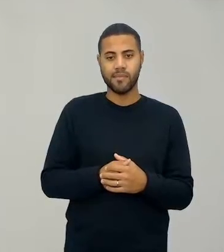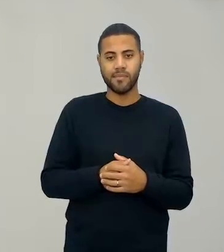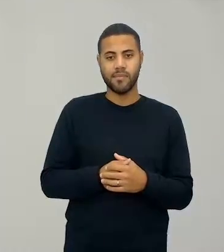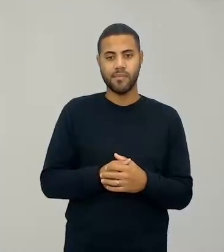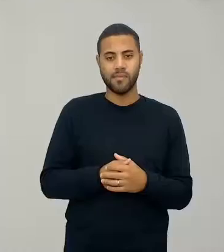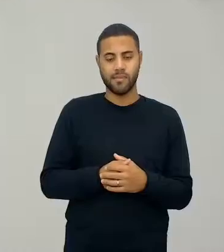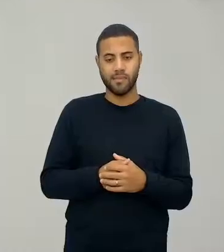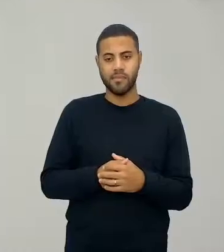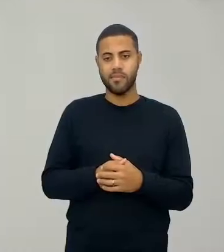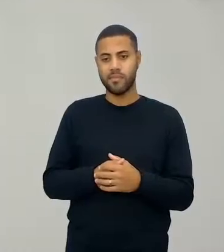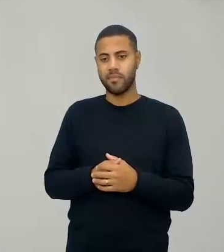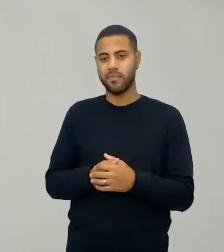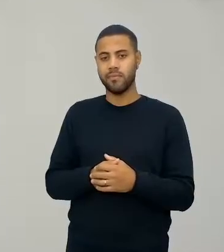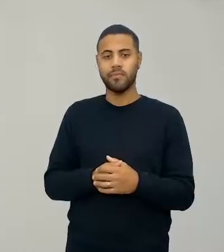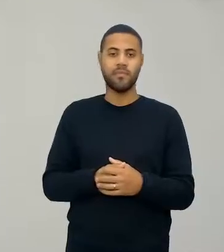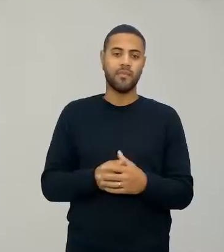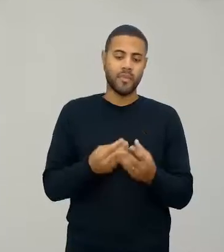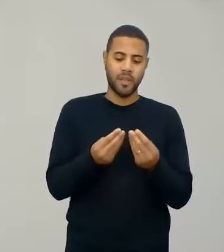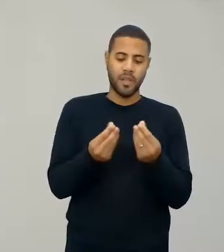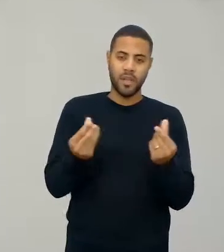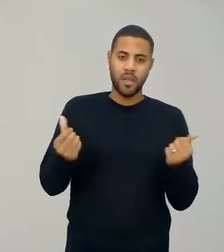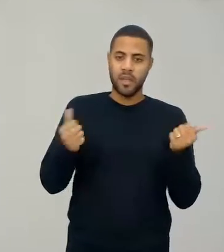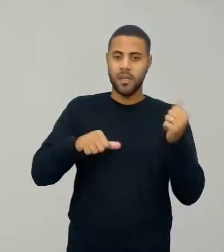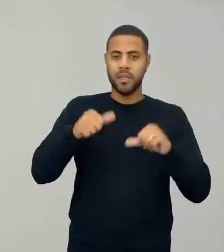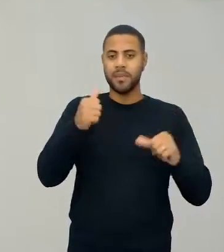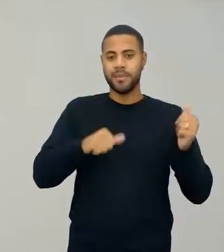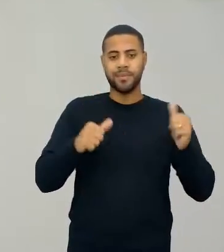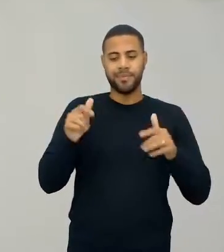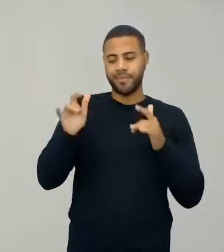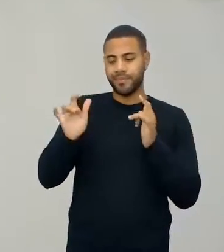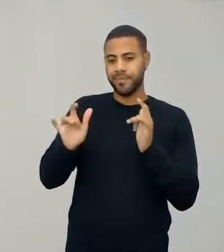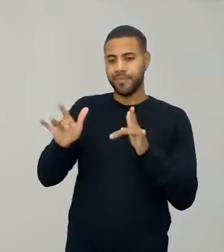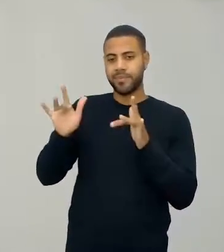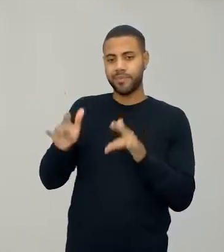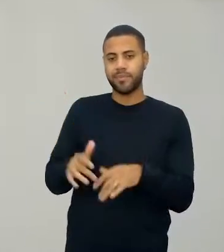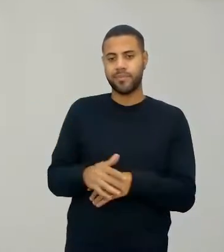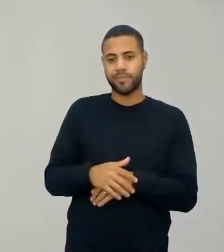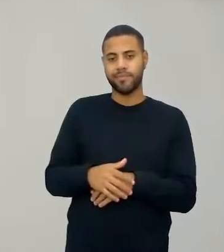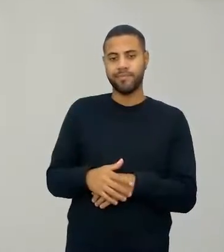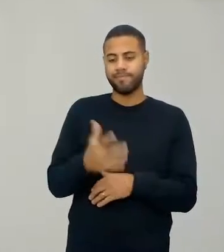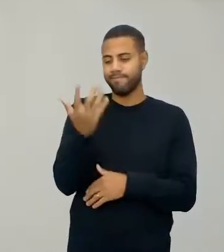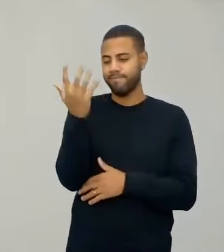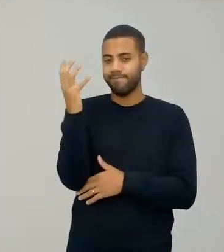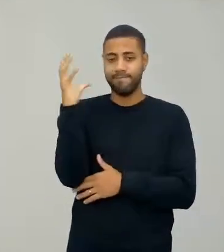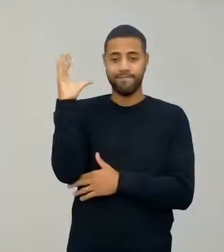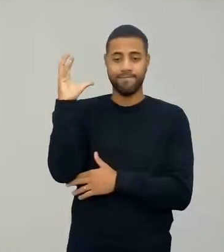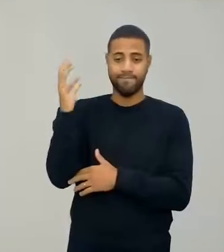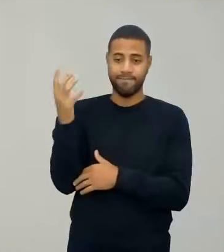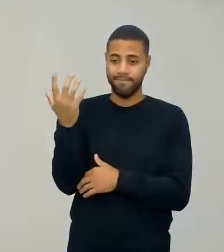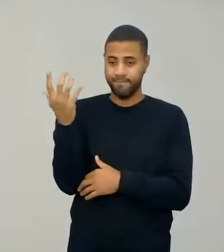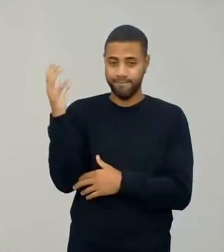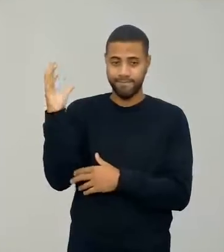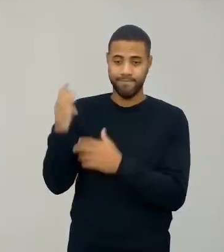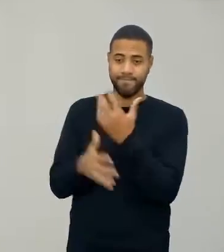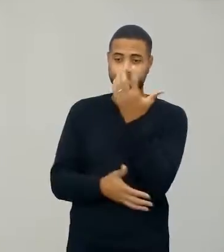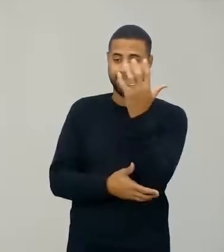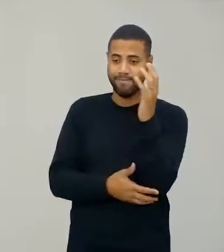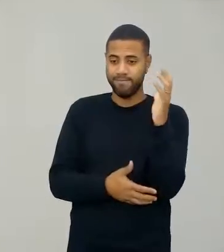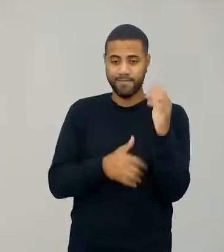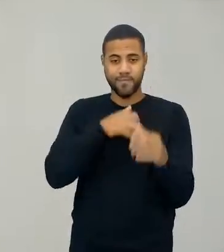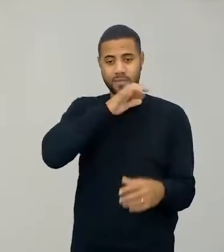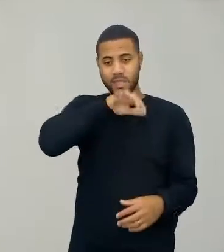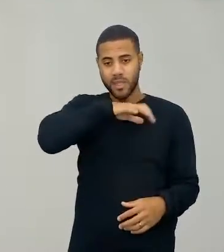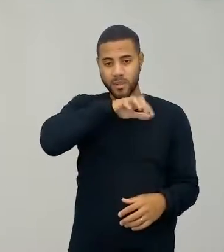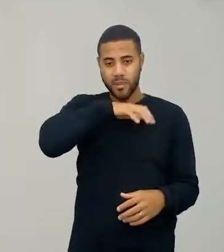porque essas substâncias, elas vão se acumular no ambiente. E esses animais, plantas, esses seres